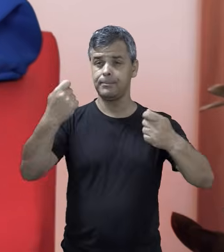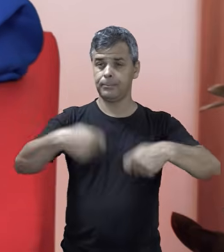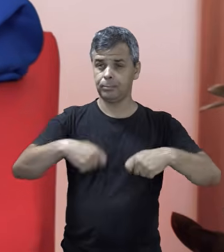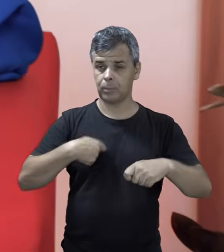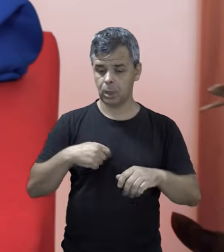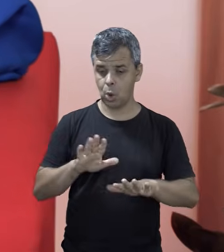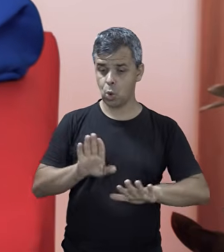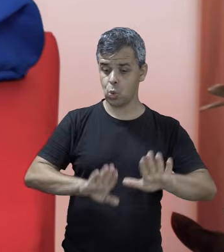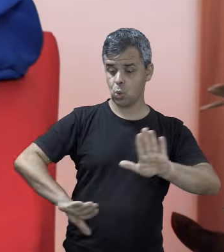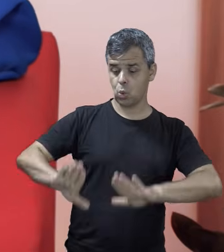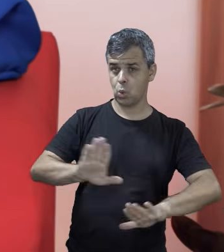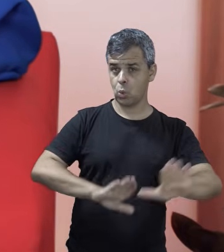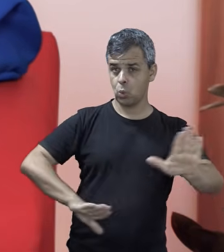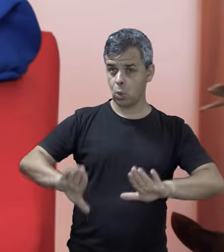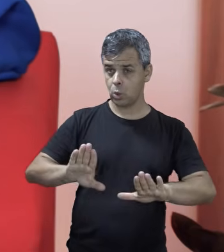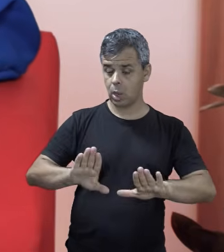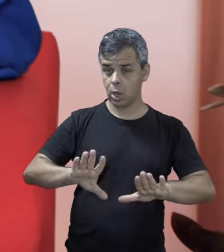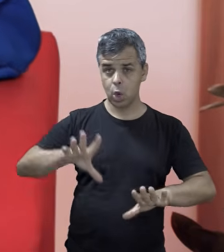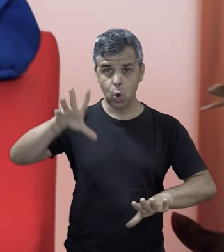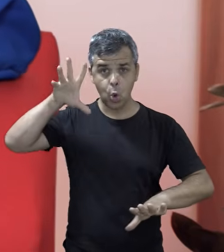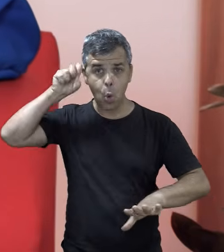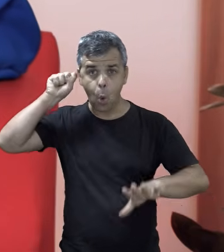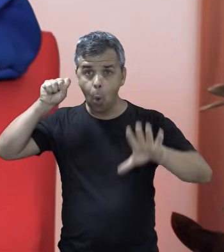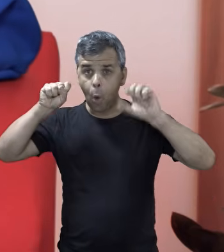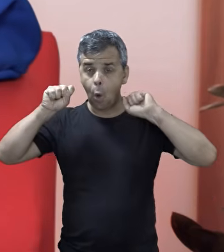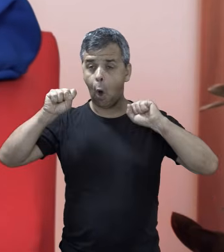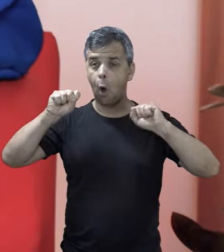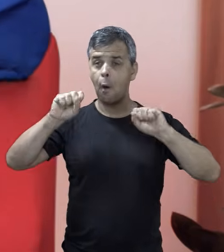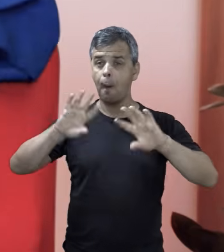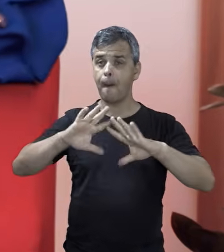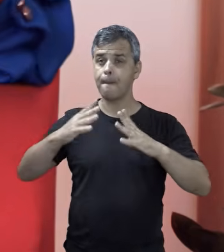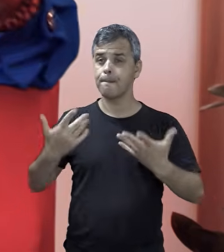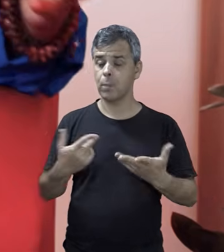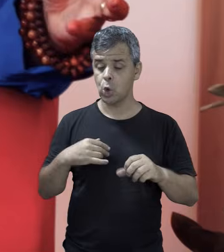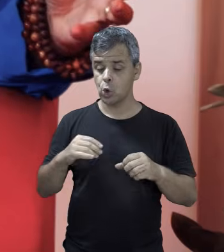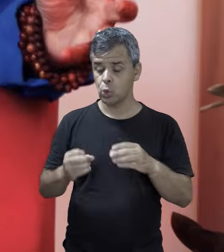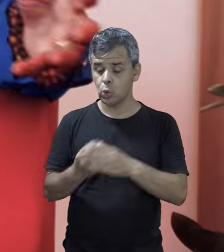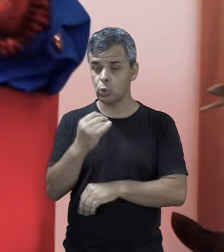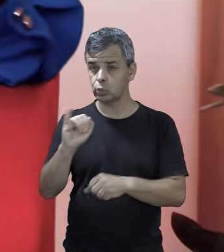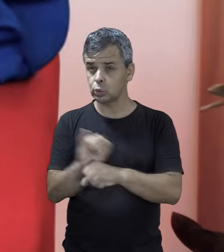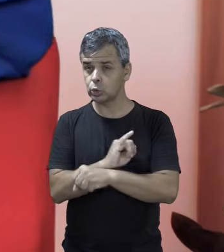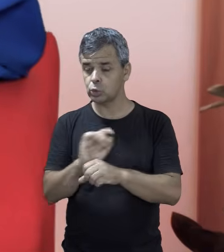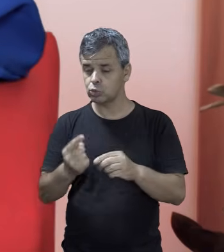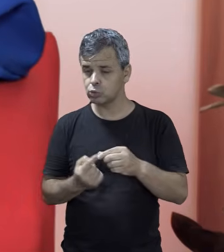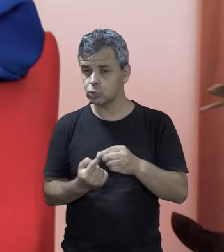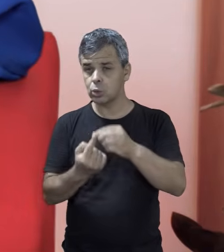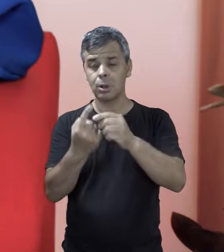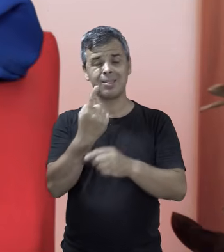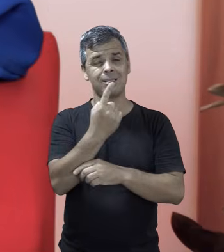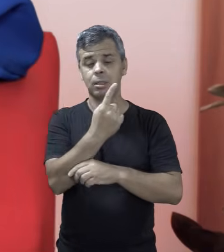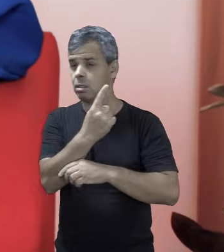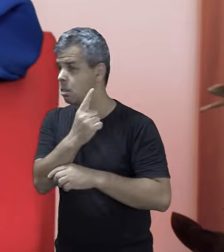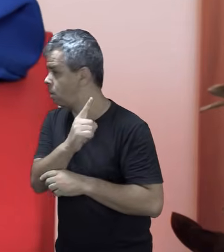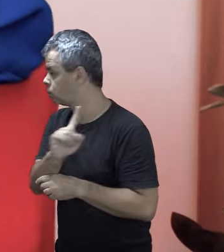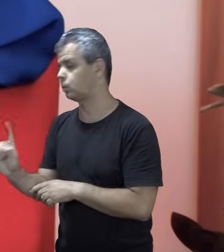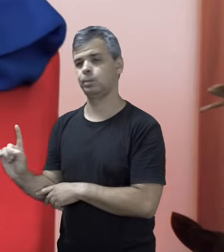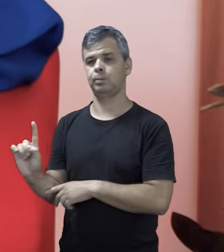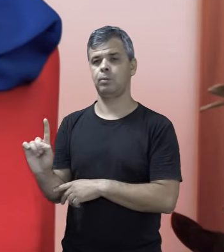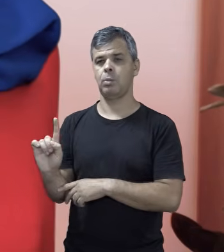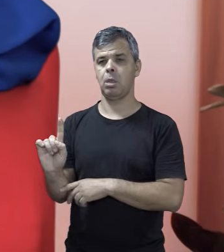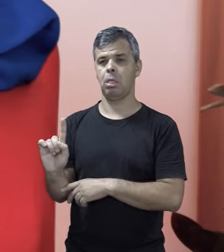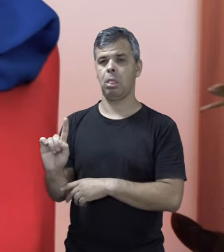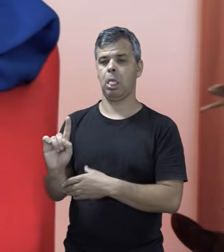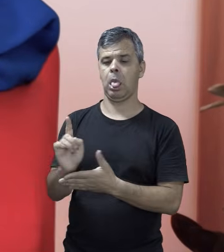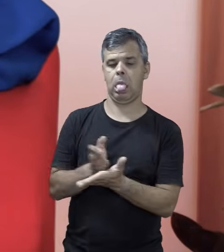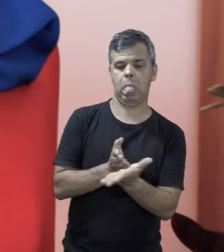o cuidado e a escuta para a gente construir uma estratégia única que não destoe